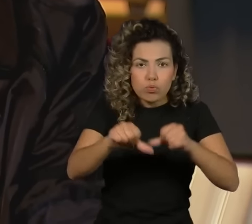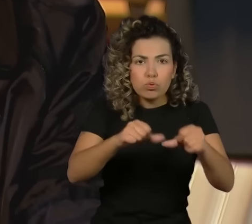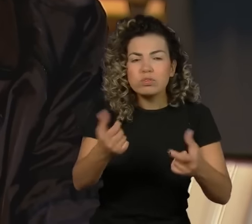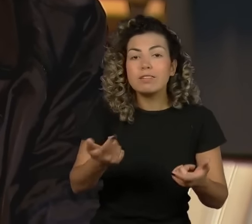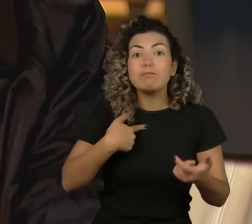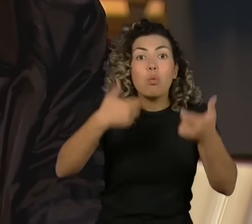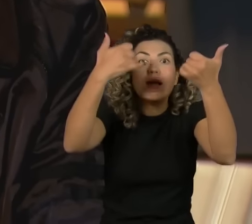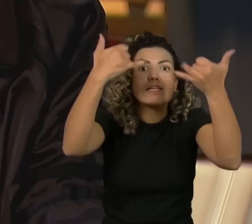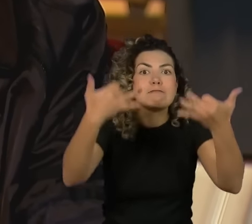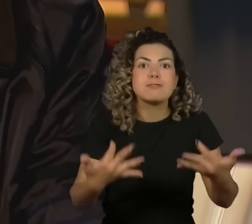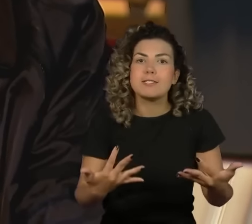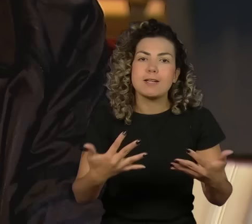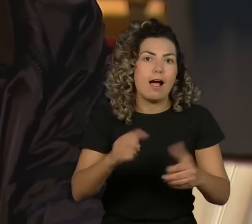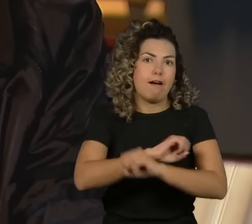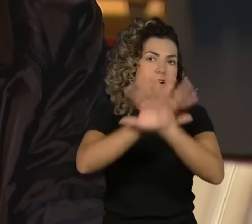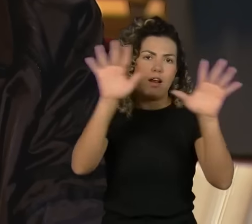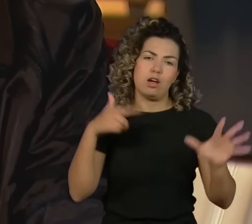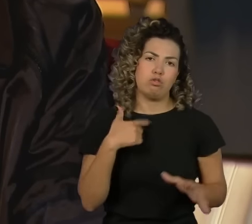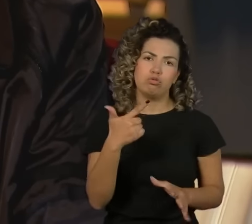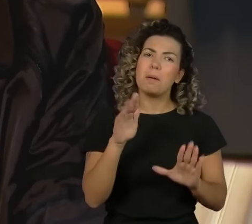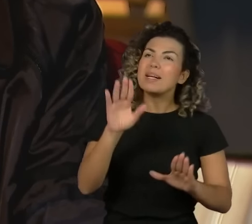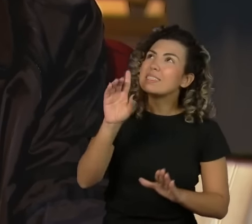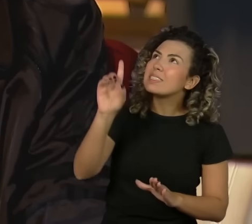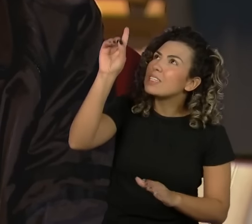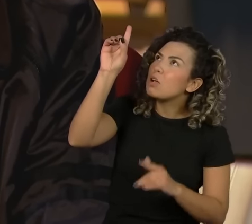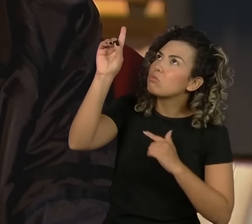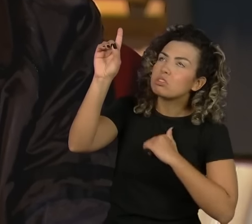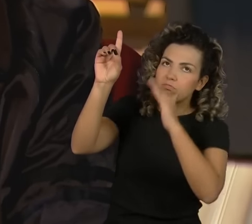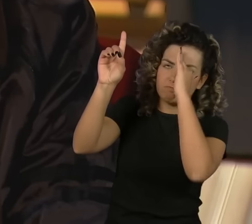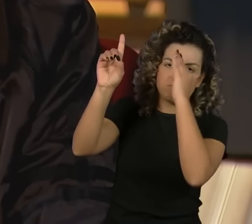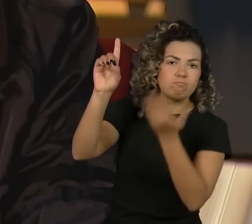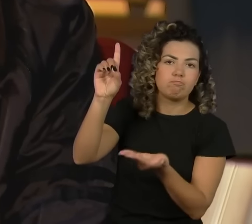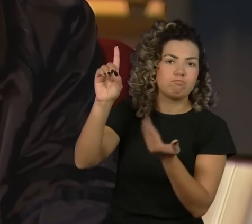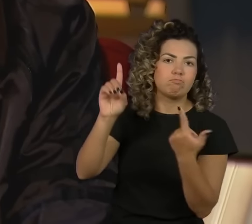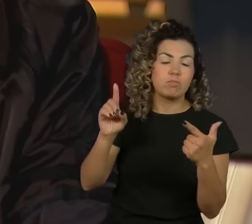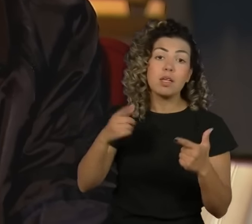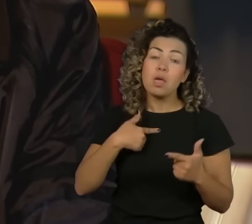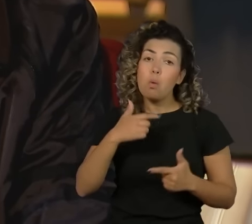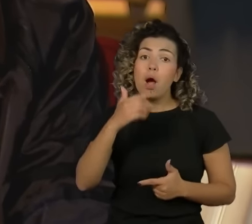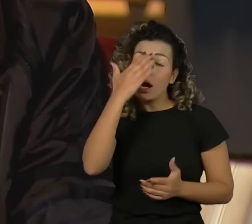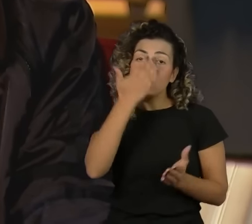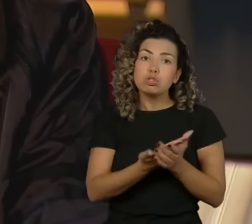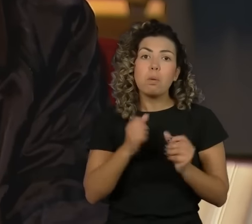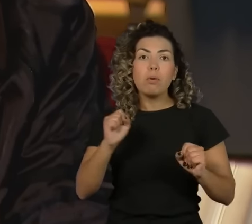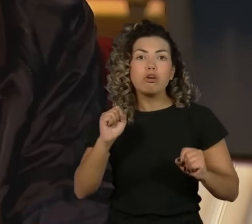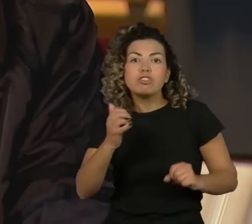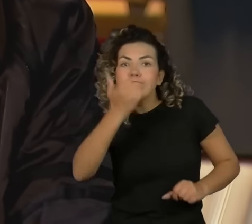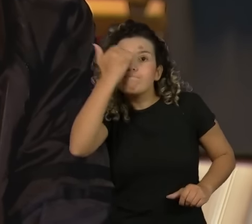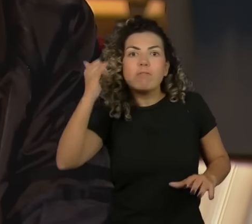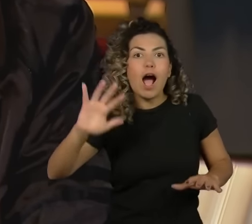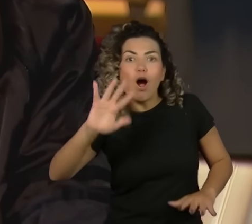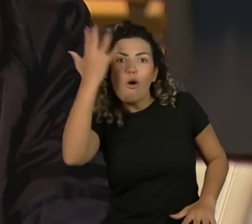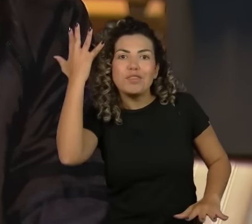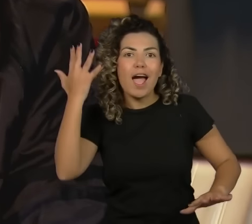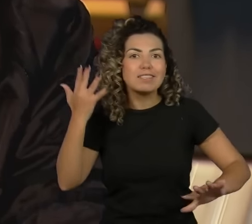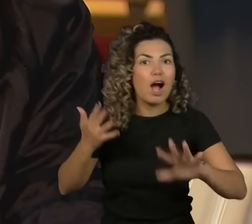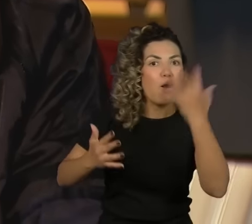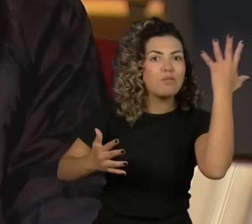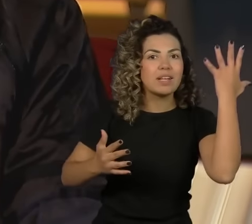para isso. E não acredito em Deus, e acredito no acaso. Acredito no acaso, acredito